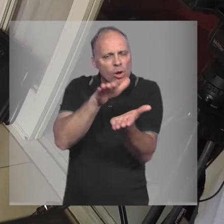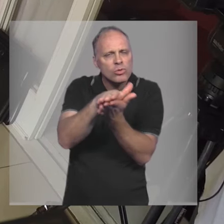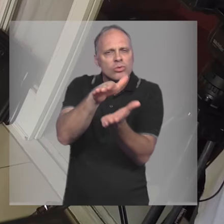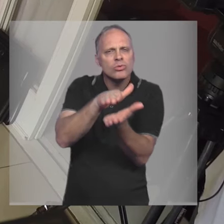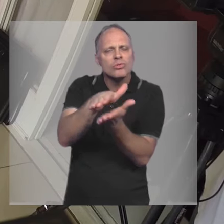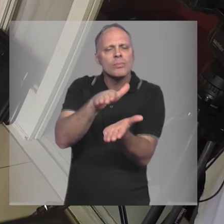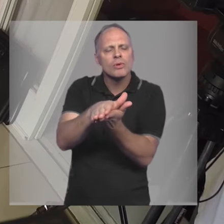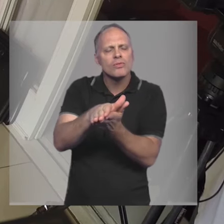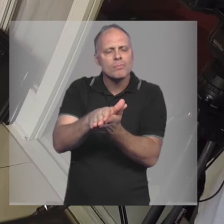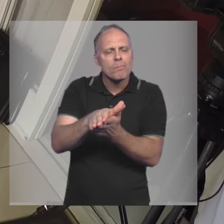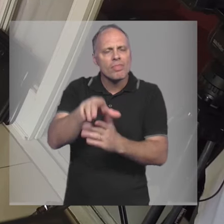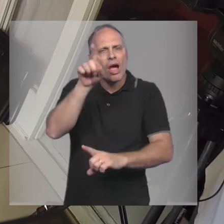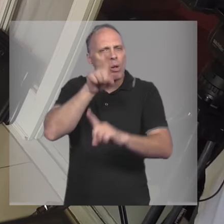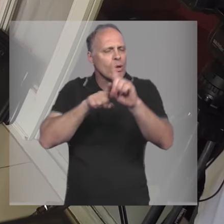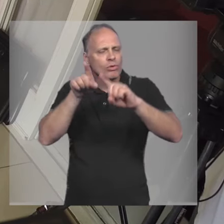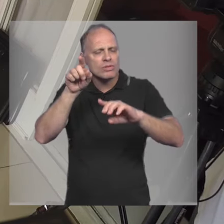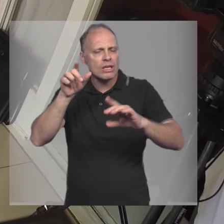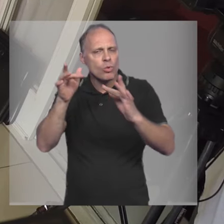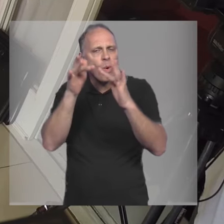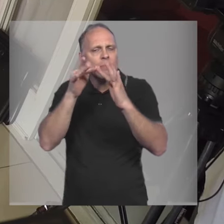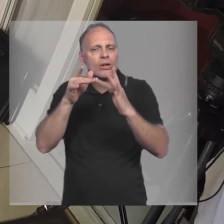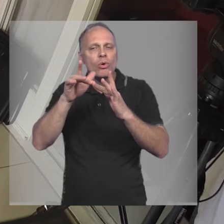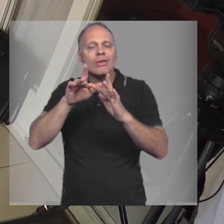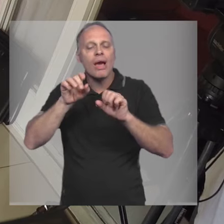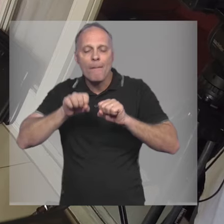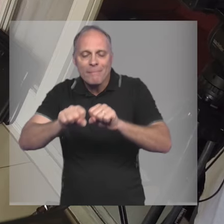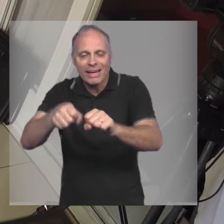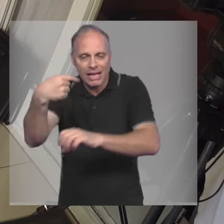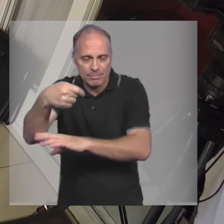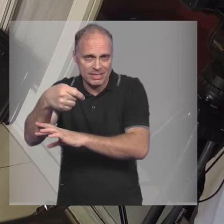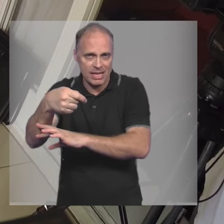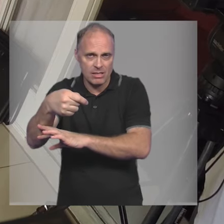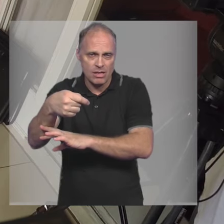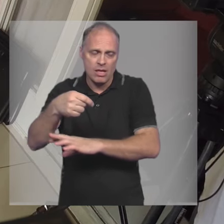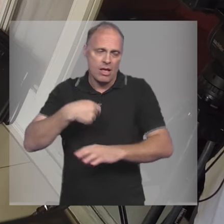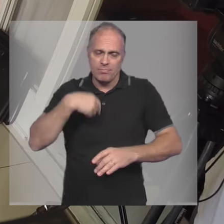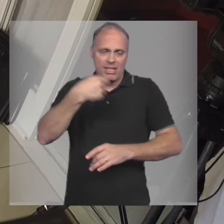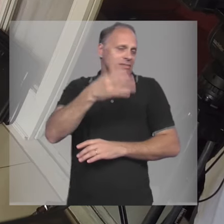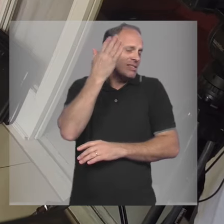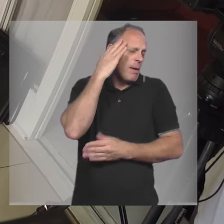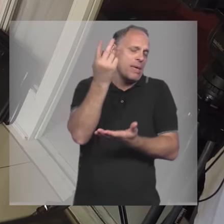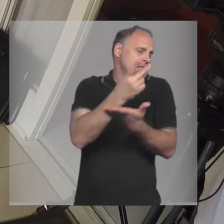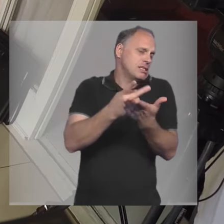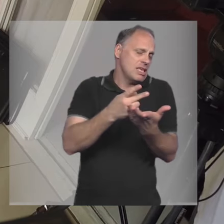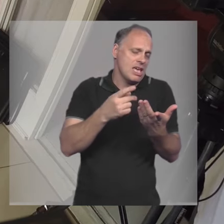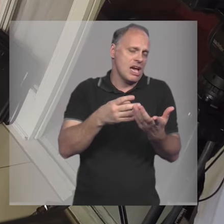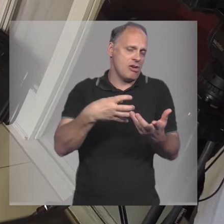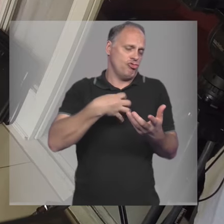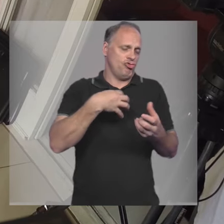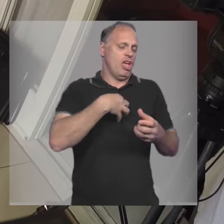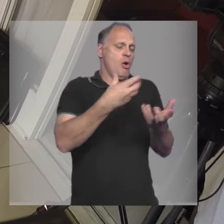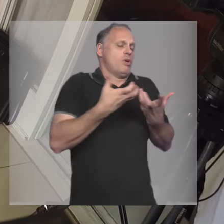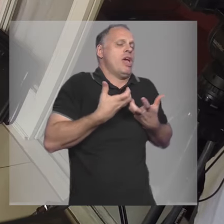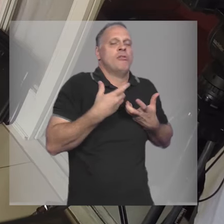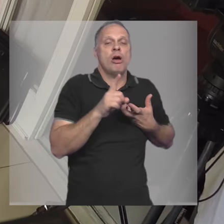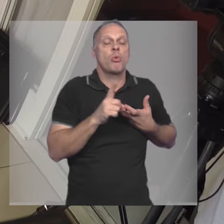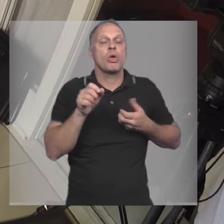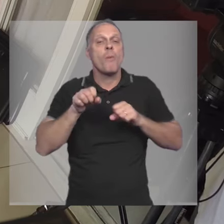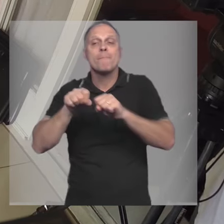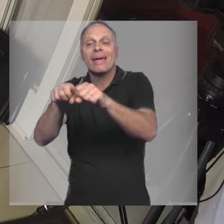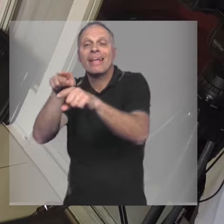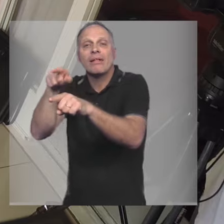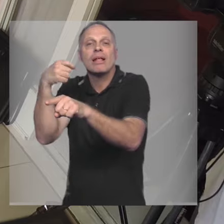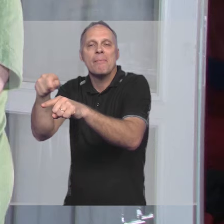produção mais de acordo com o que o mercado precisava. Não bastava saber como desenhar, precisava saber desenhar como o